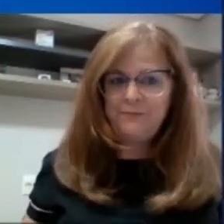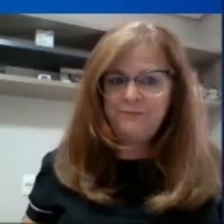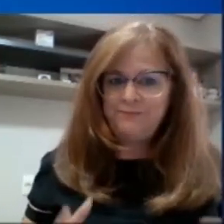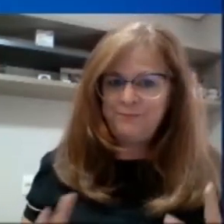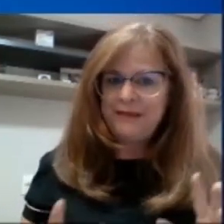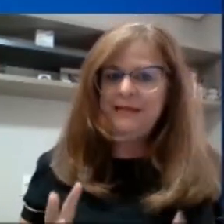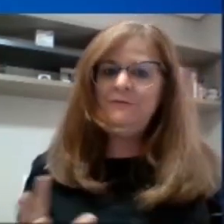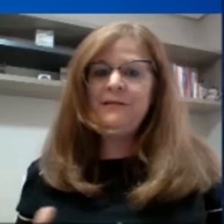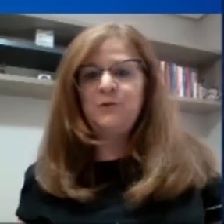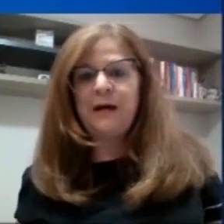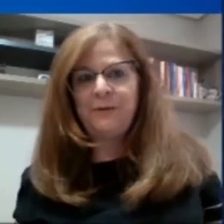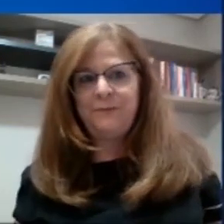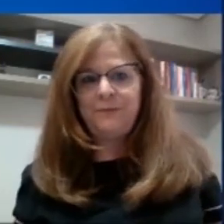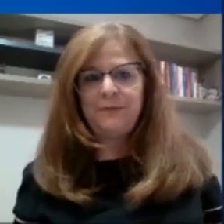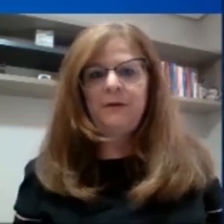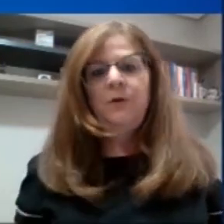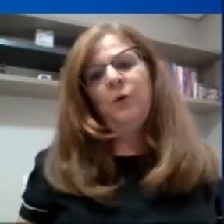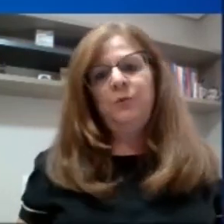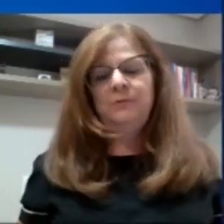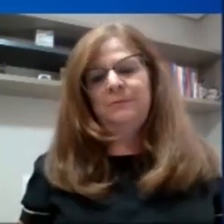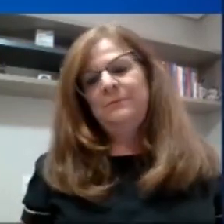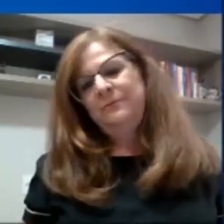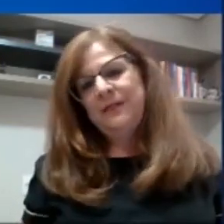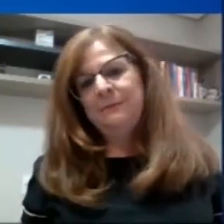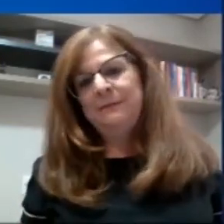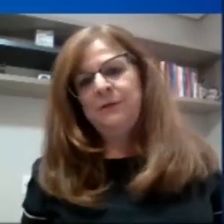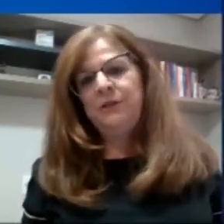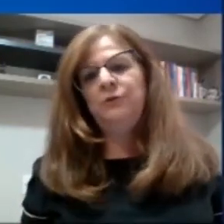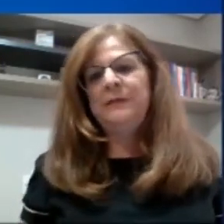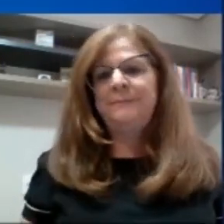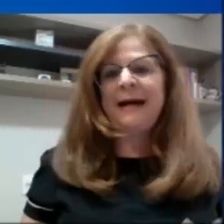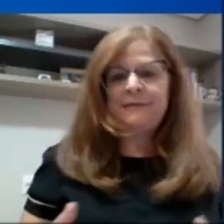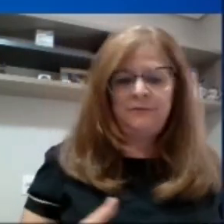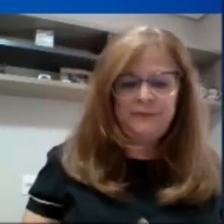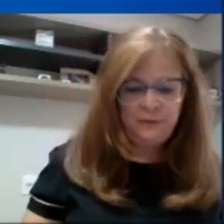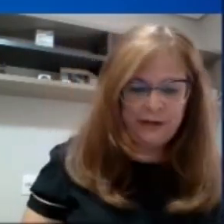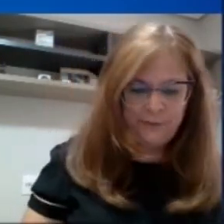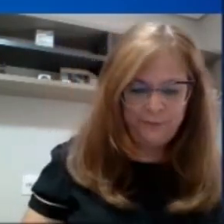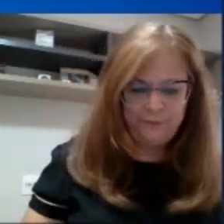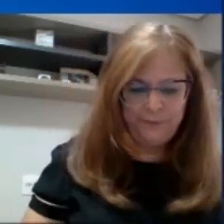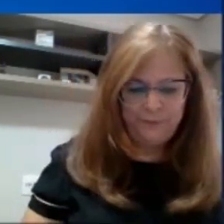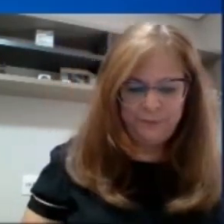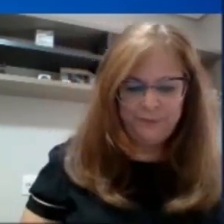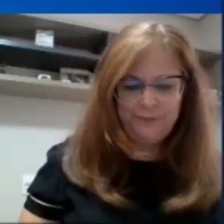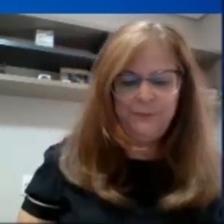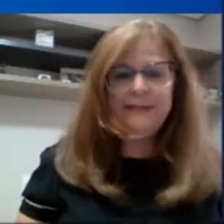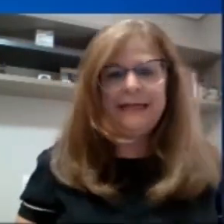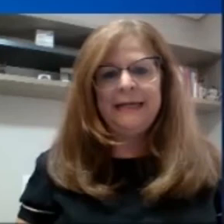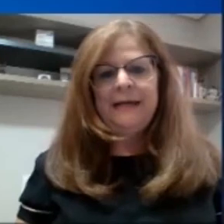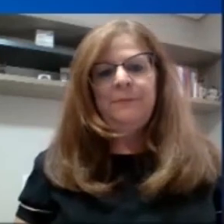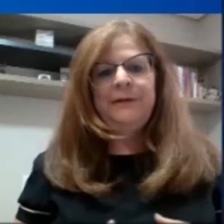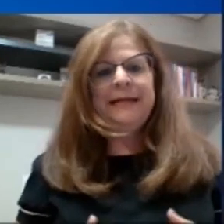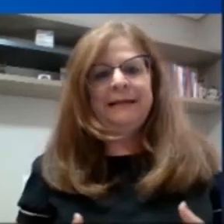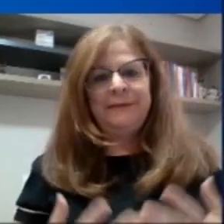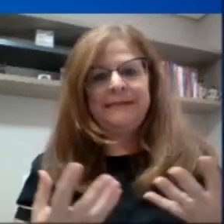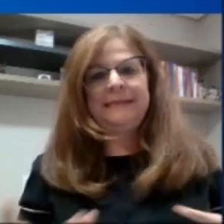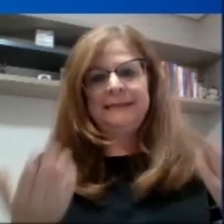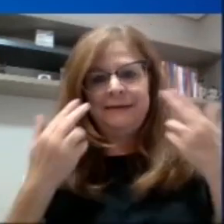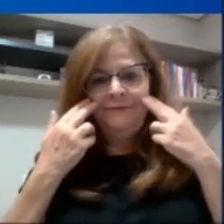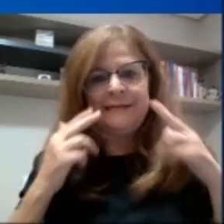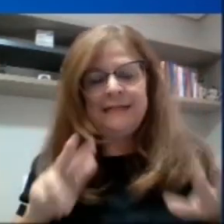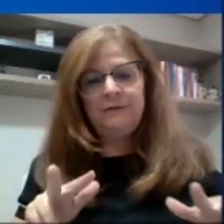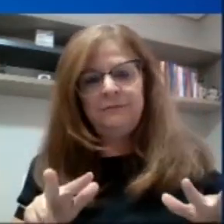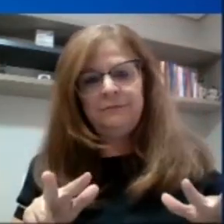gestual e visual, ou chamamos de espaço visual. Por quê? Porque ela precisa